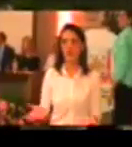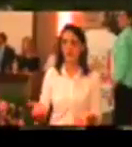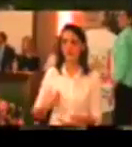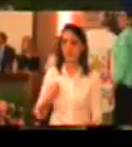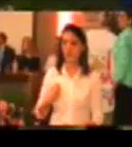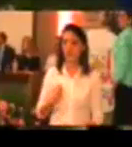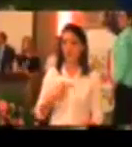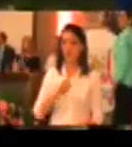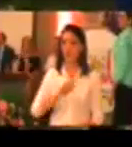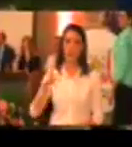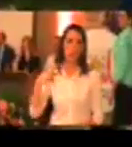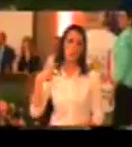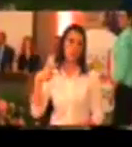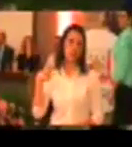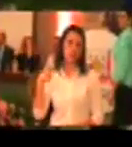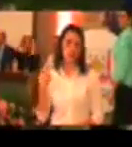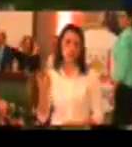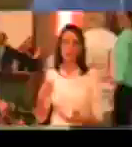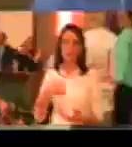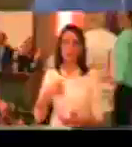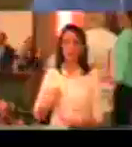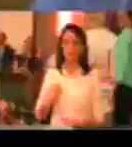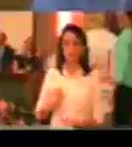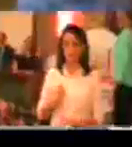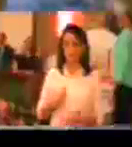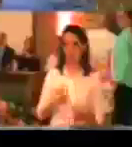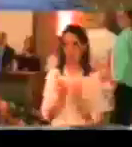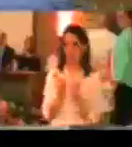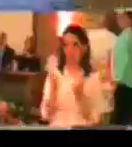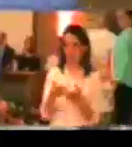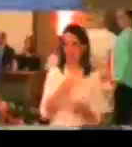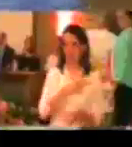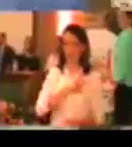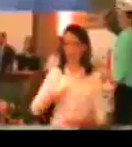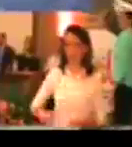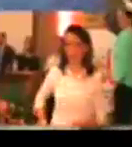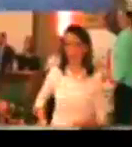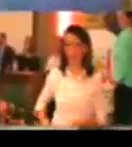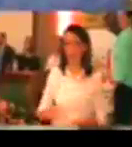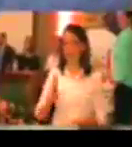E está presente? Algum presidente de Câmara de Vereadores que não tenha sido citado?